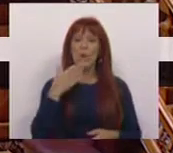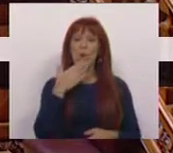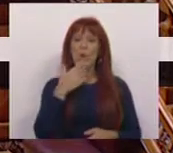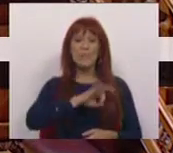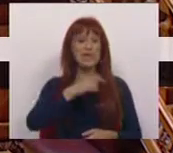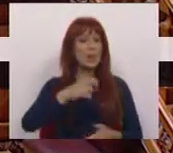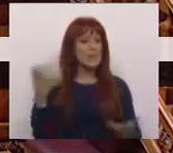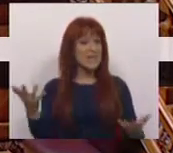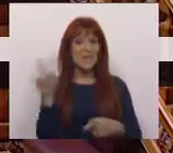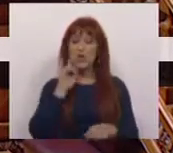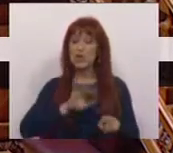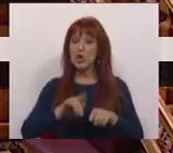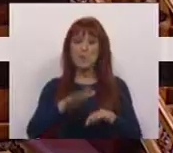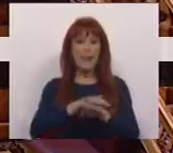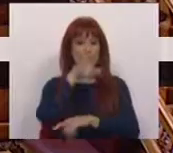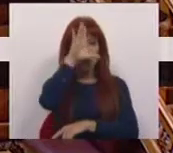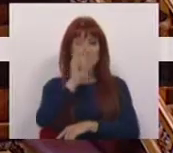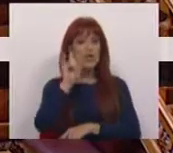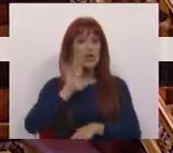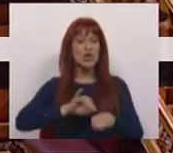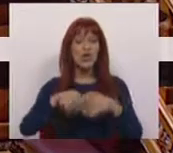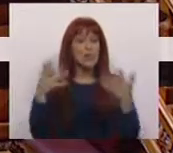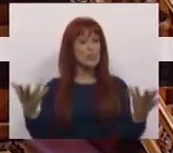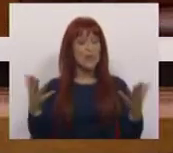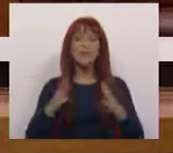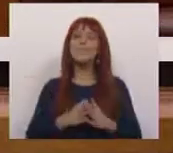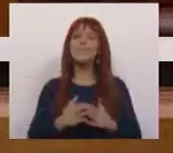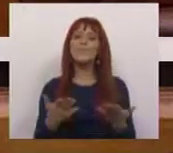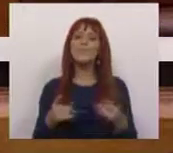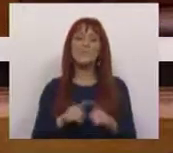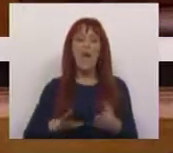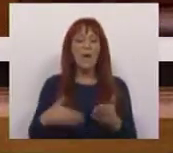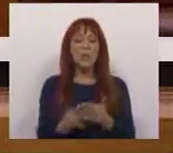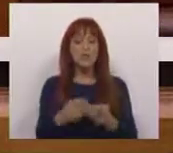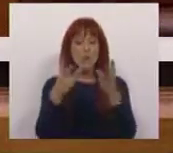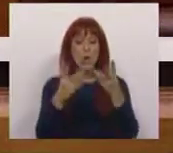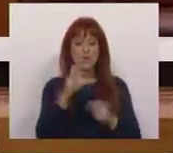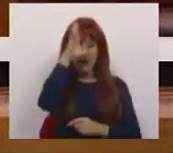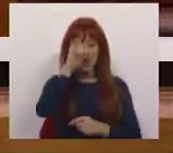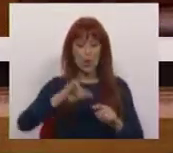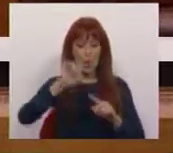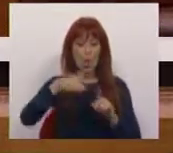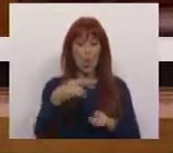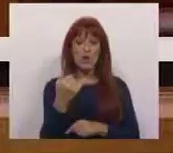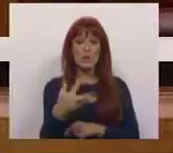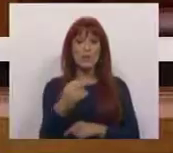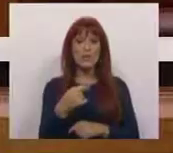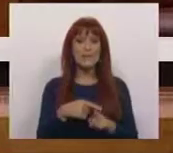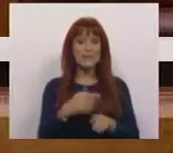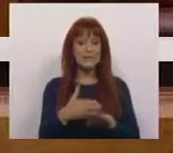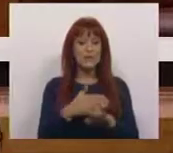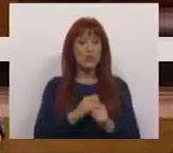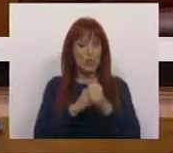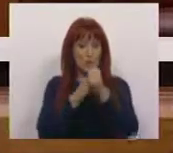Obrigada, Sr. Presidente, Senhoras e Senhores Membros do Governo, Senhoras e Senhores Deputados. A proposta de Orçamento do Estado para 2018 prossegue